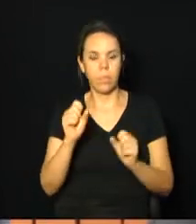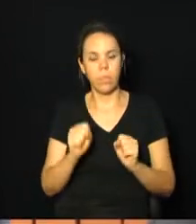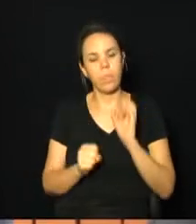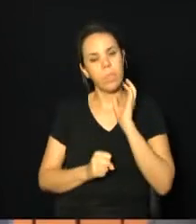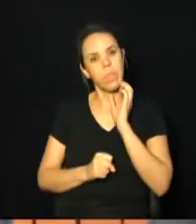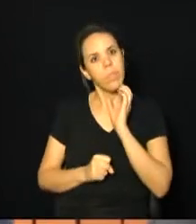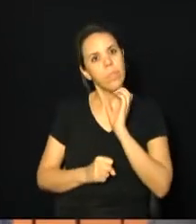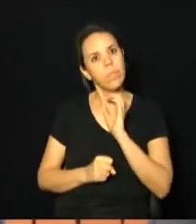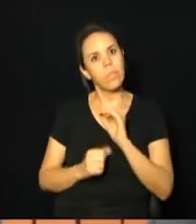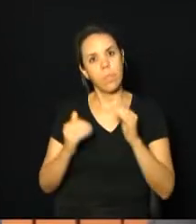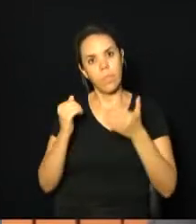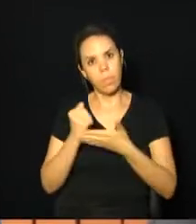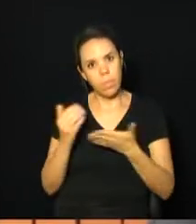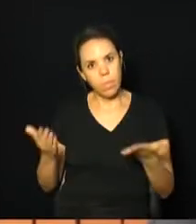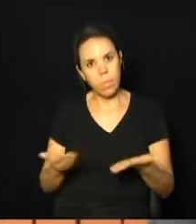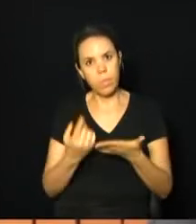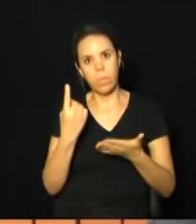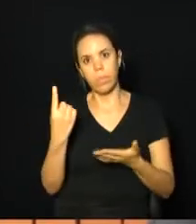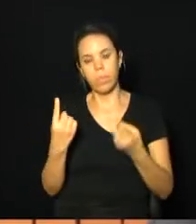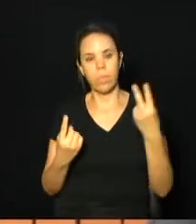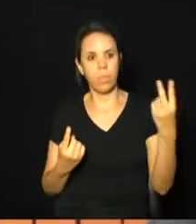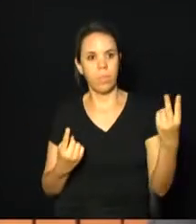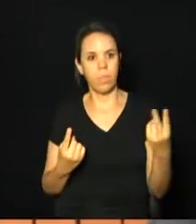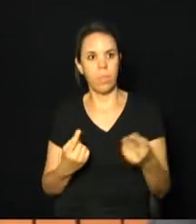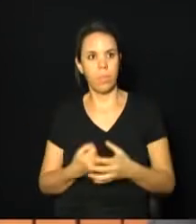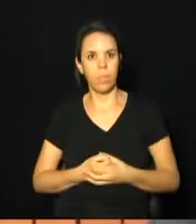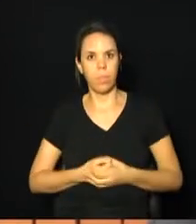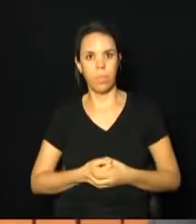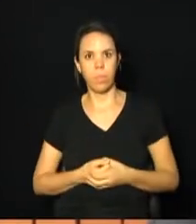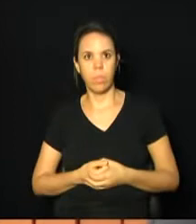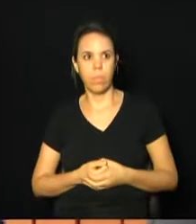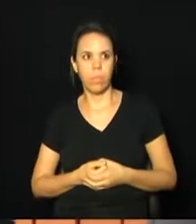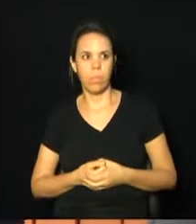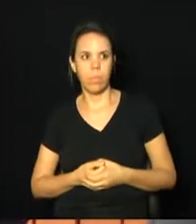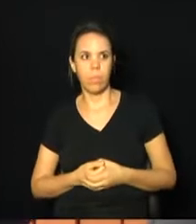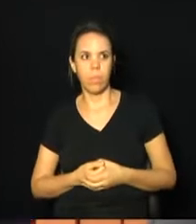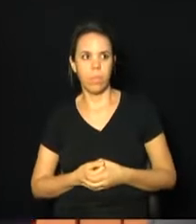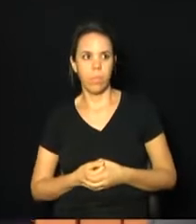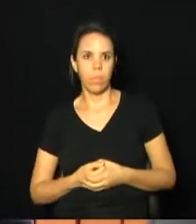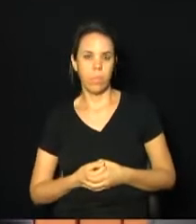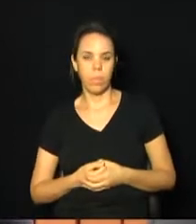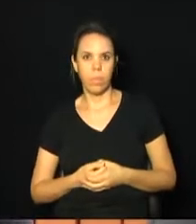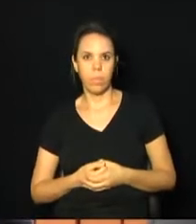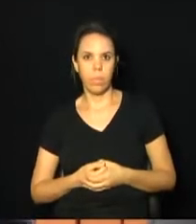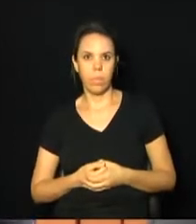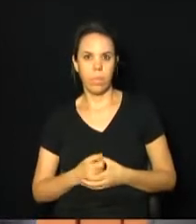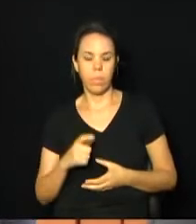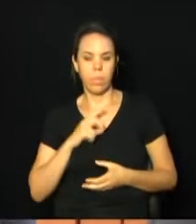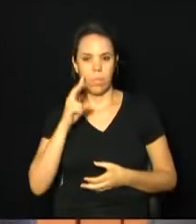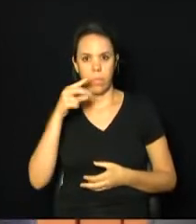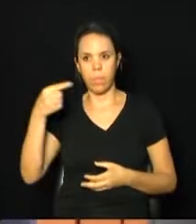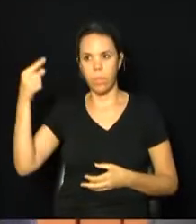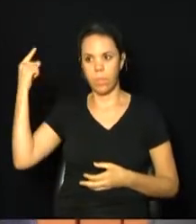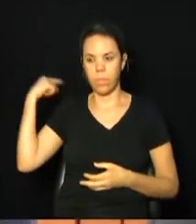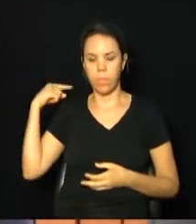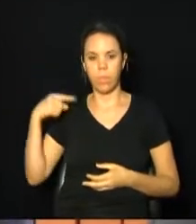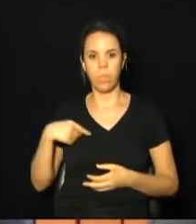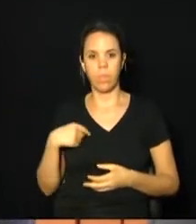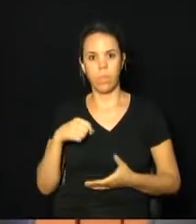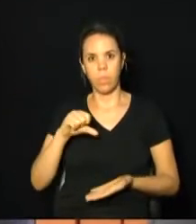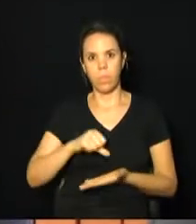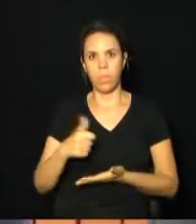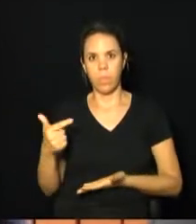pudesse contribuir com uma ou duas roçadeiras, né? Porque eu tinha visto na época, na Regional